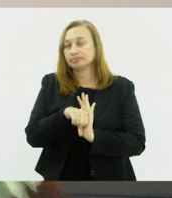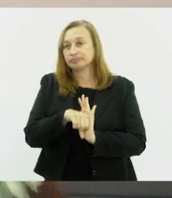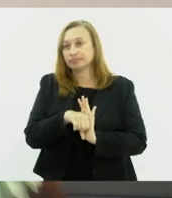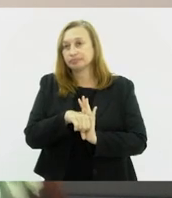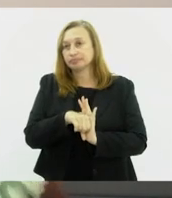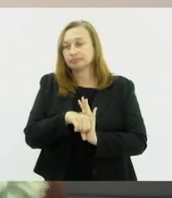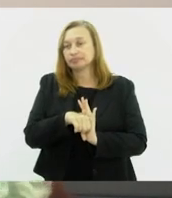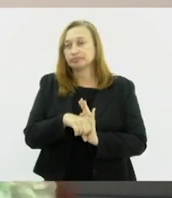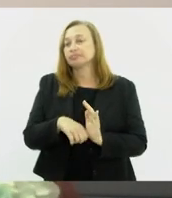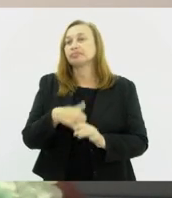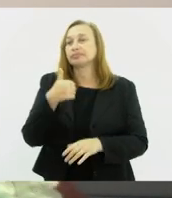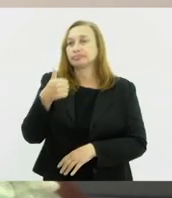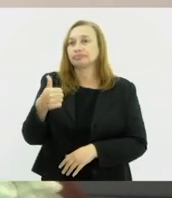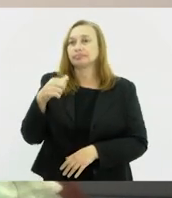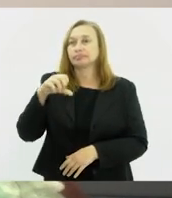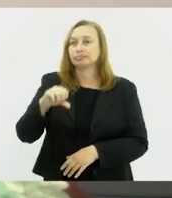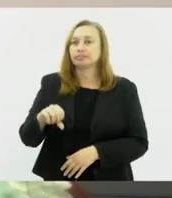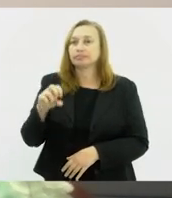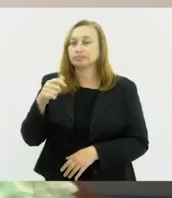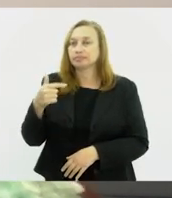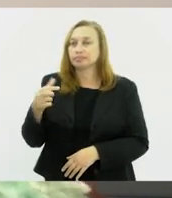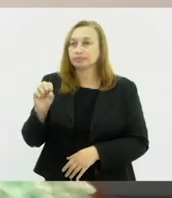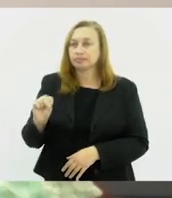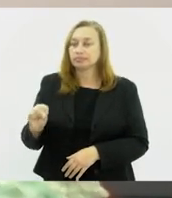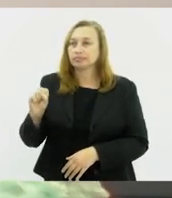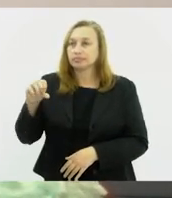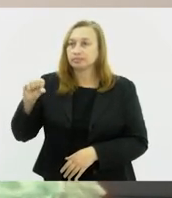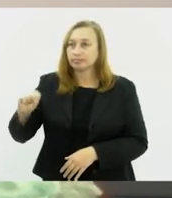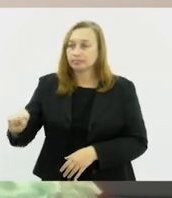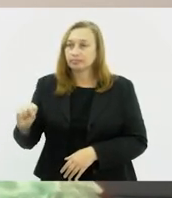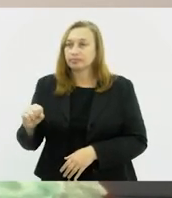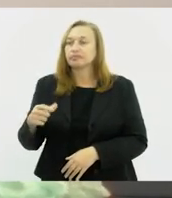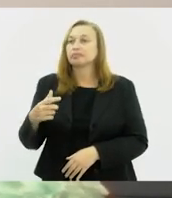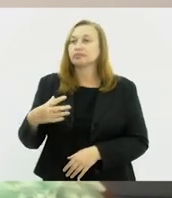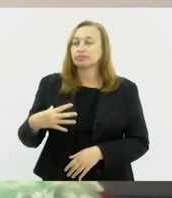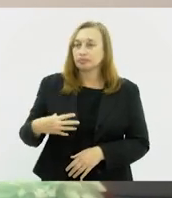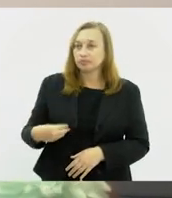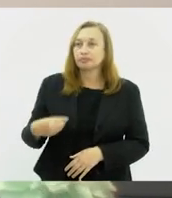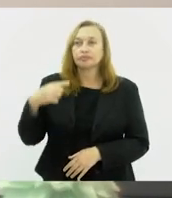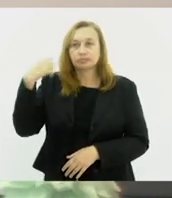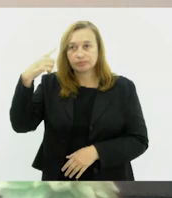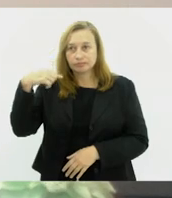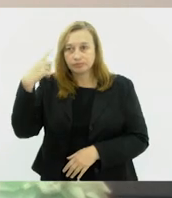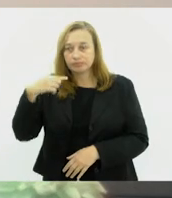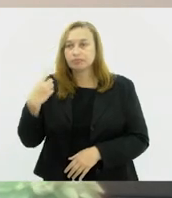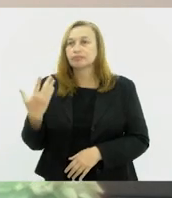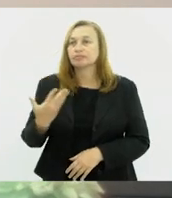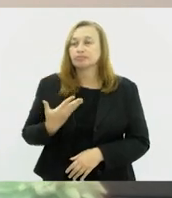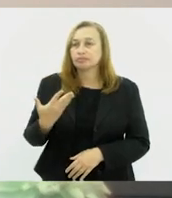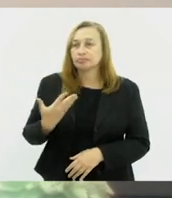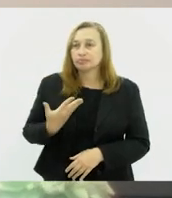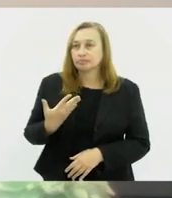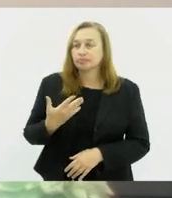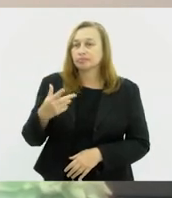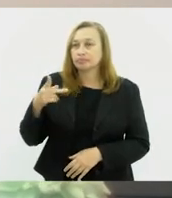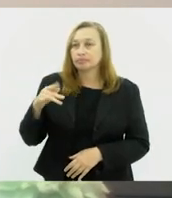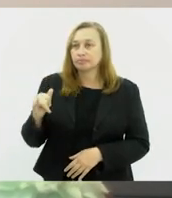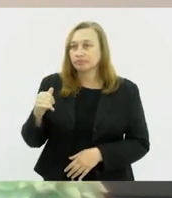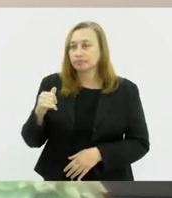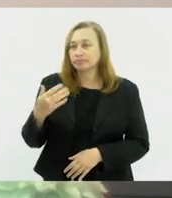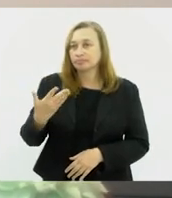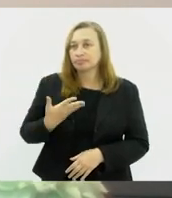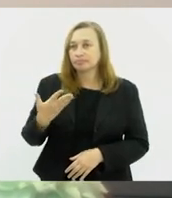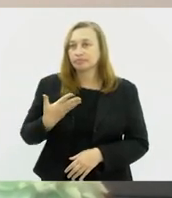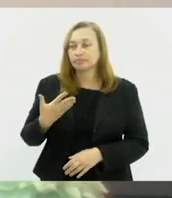desde 1988 sou filho de advogado criminal e sou amigo meu pai era amigo dos